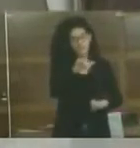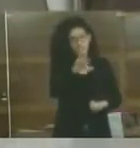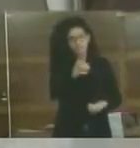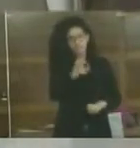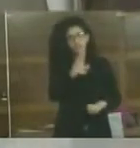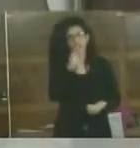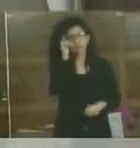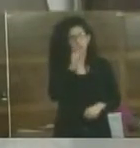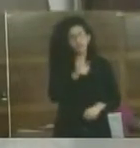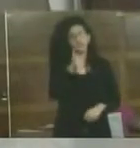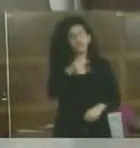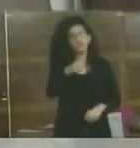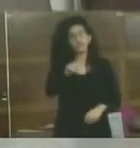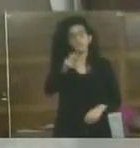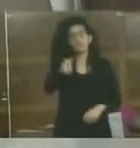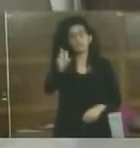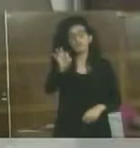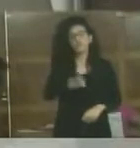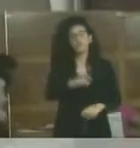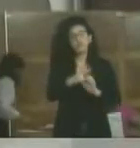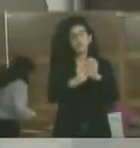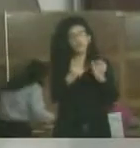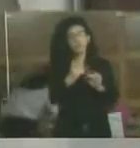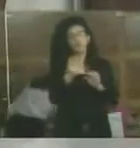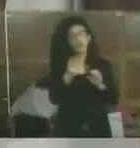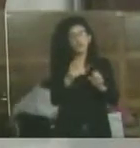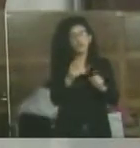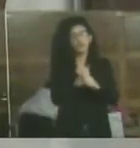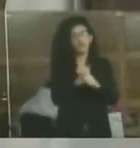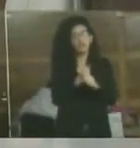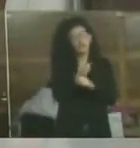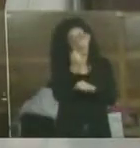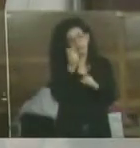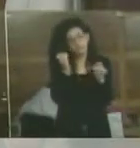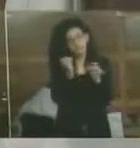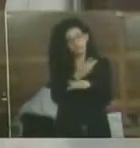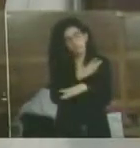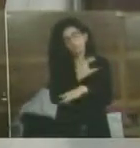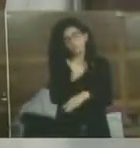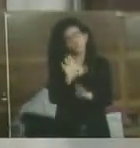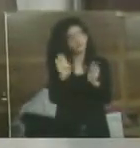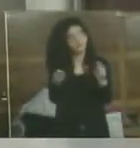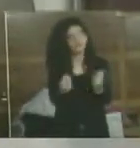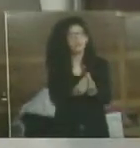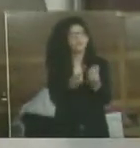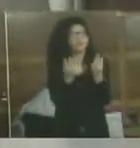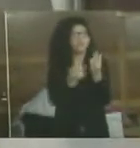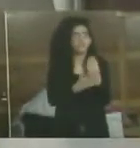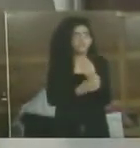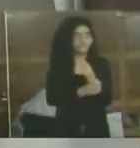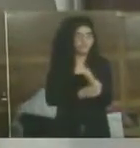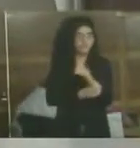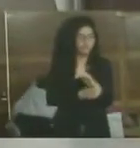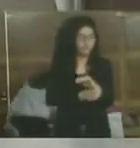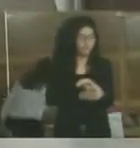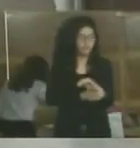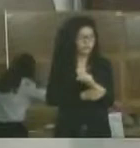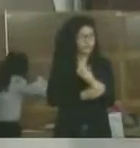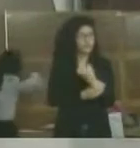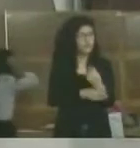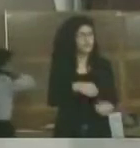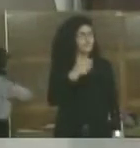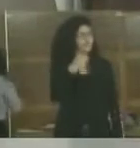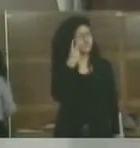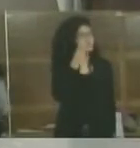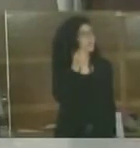até 95%, deixar duas obras quase prontas, foi o estaleiro Brasfel. E vocês sabem, os vereadores de repente não